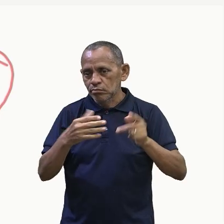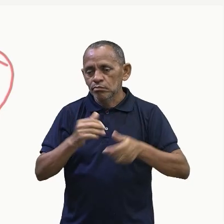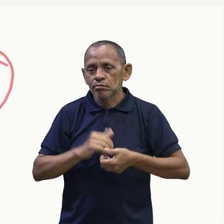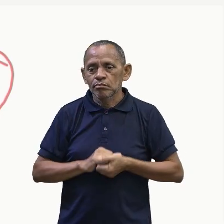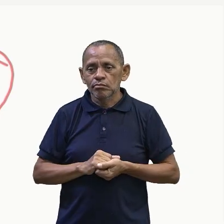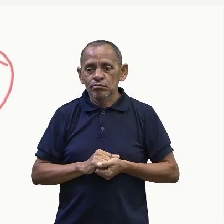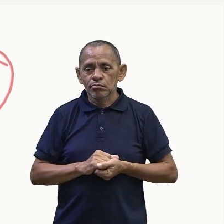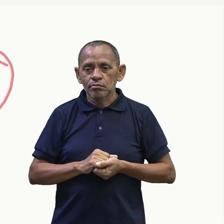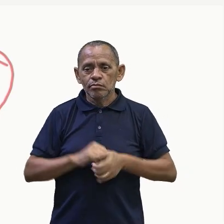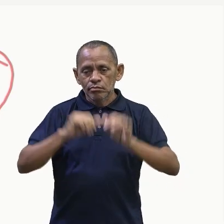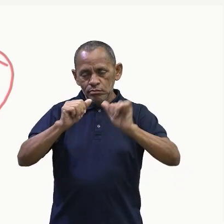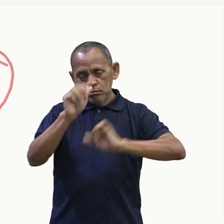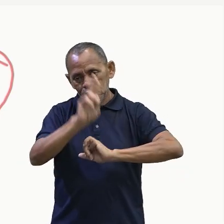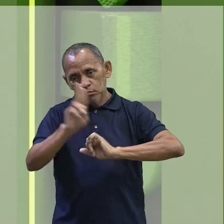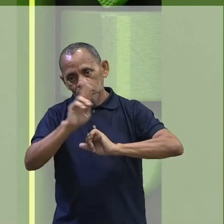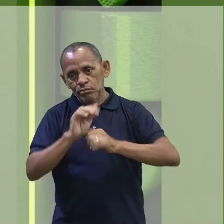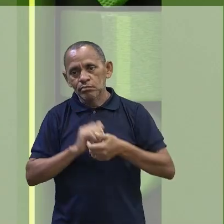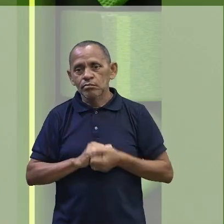E assim nós